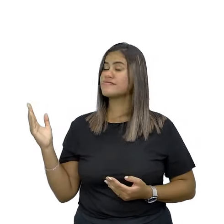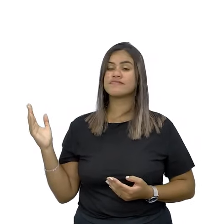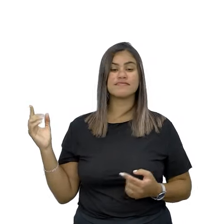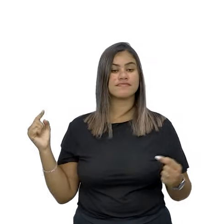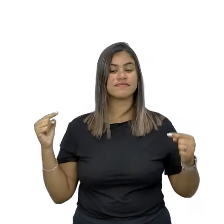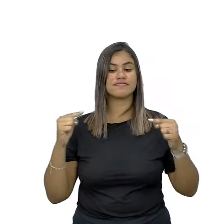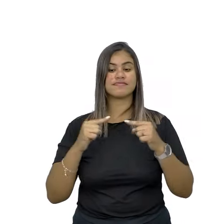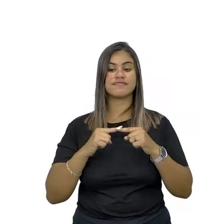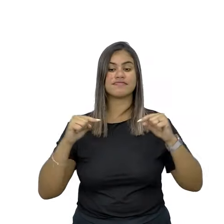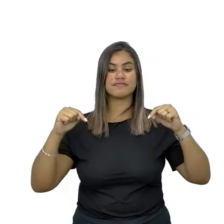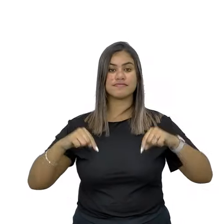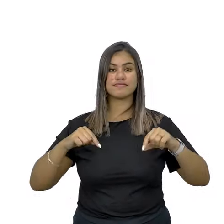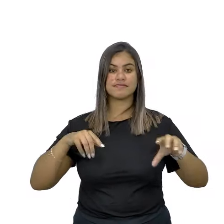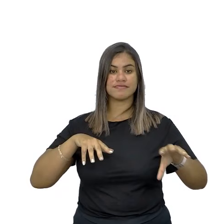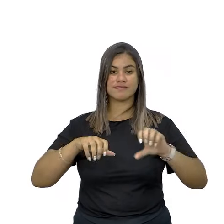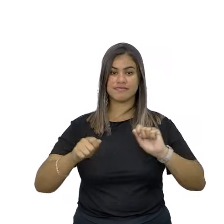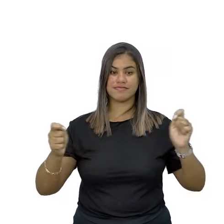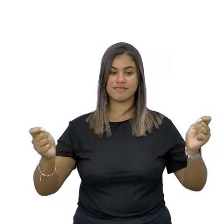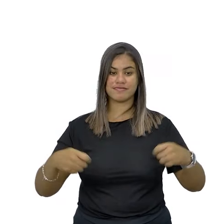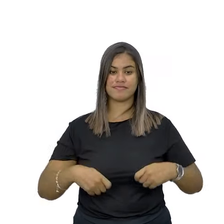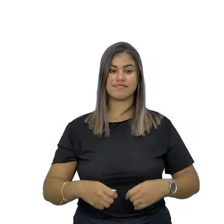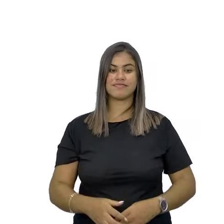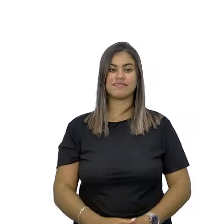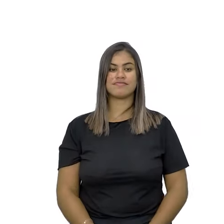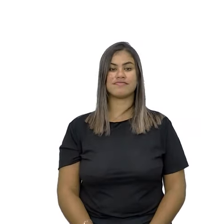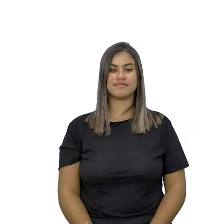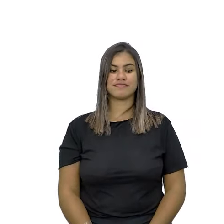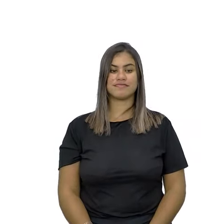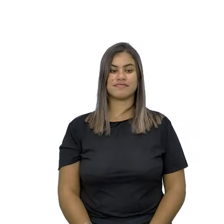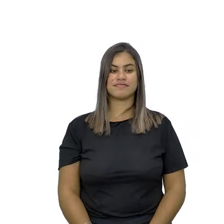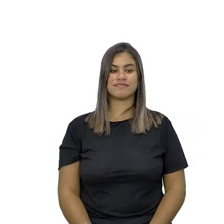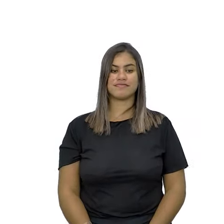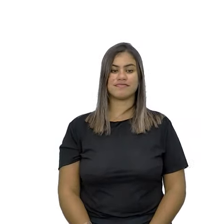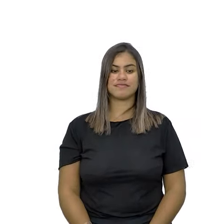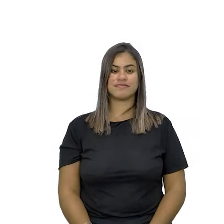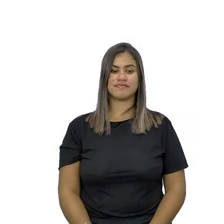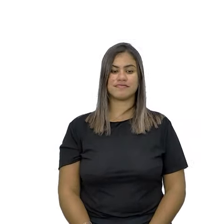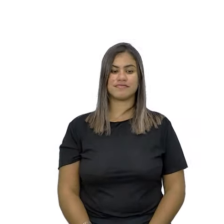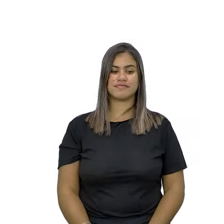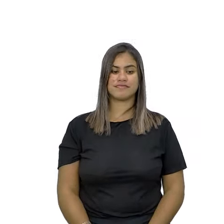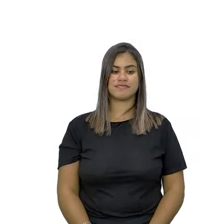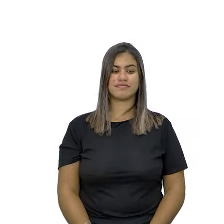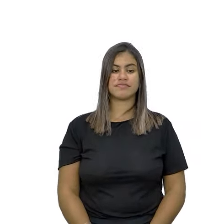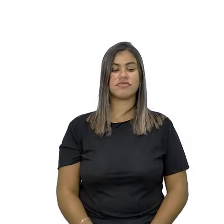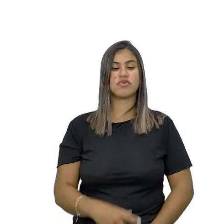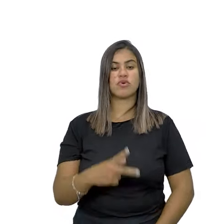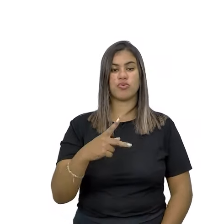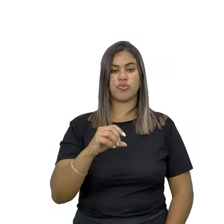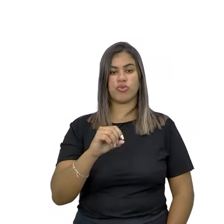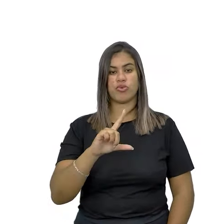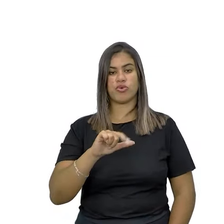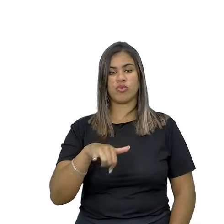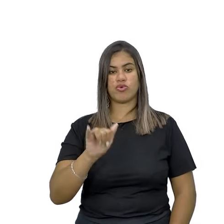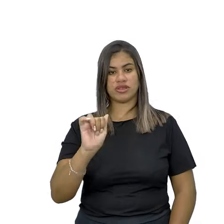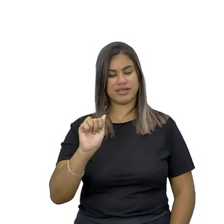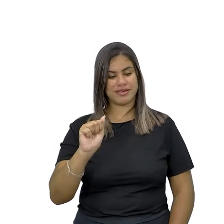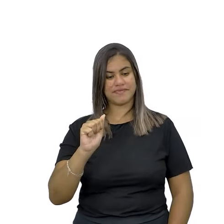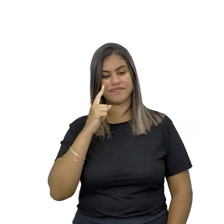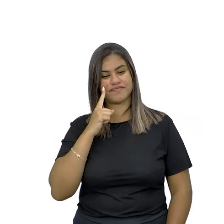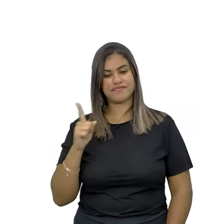formação pudesse acontecer. Tem poli ali, que é bem bacana também na resolução